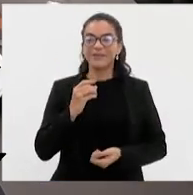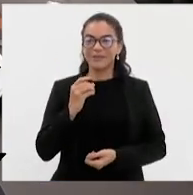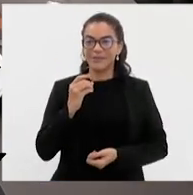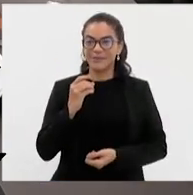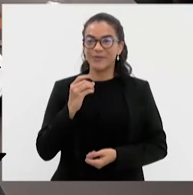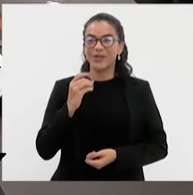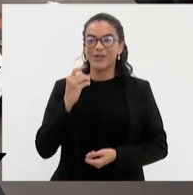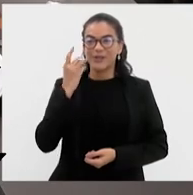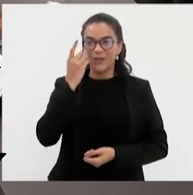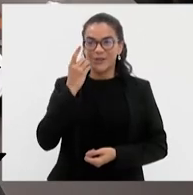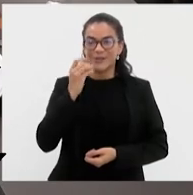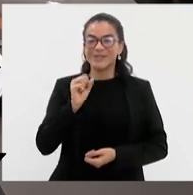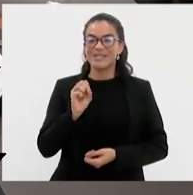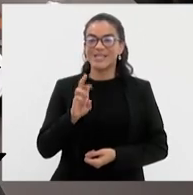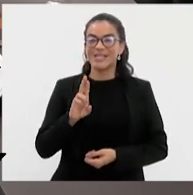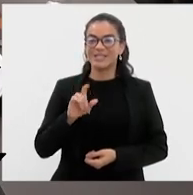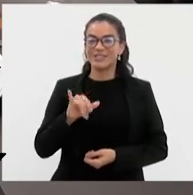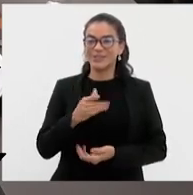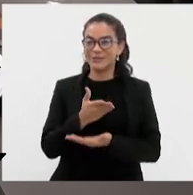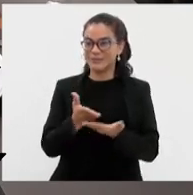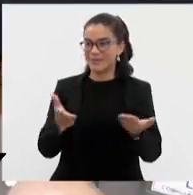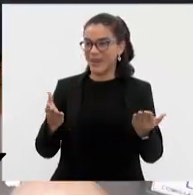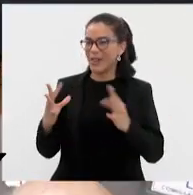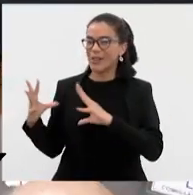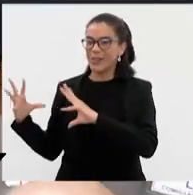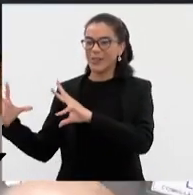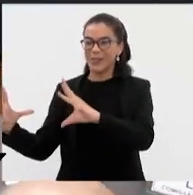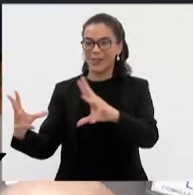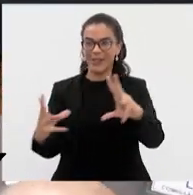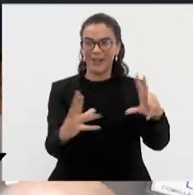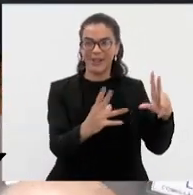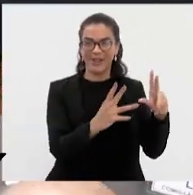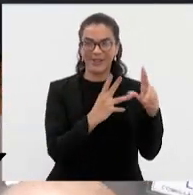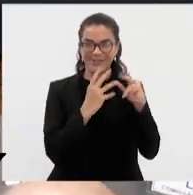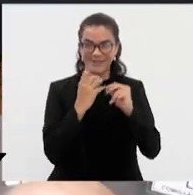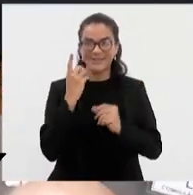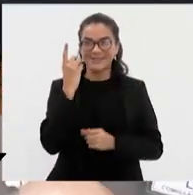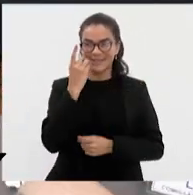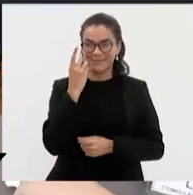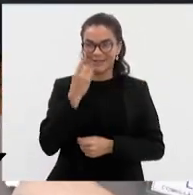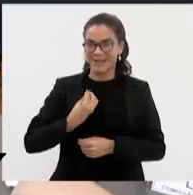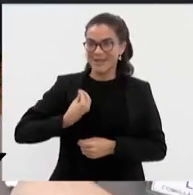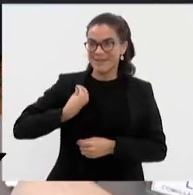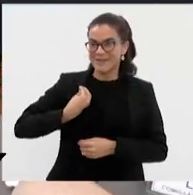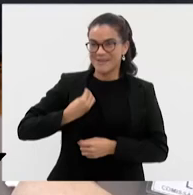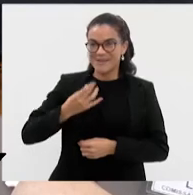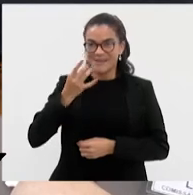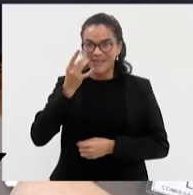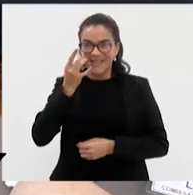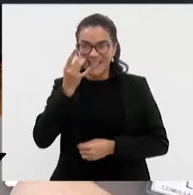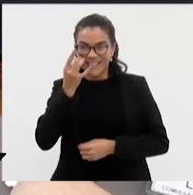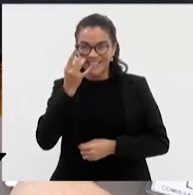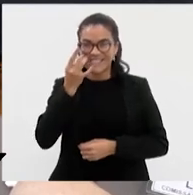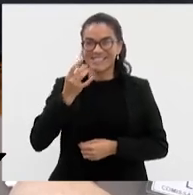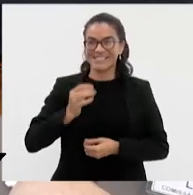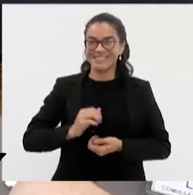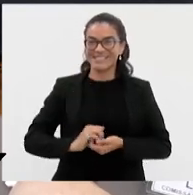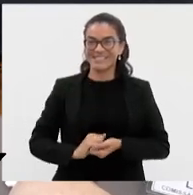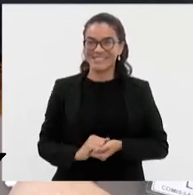Deputado Dr. Serginho, deputada Verônica Lima, deputado Delaroli, deputado Mink, deputado Flávio Serafini, deputado Luiz Paulo, deputada